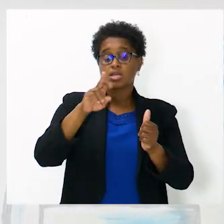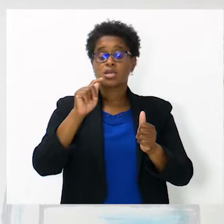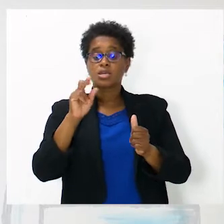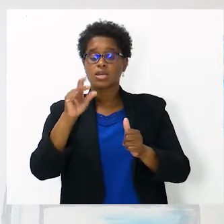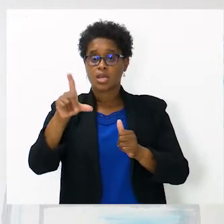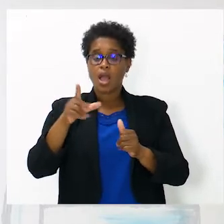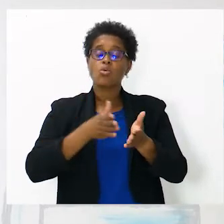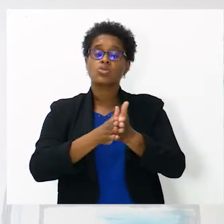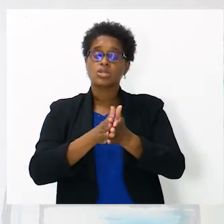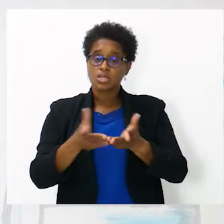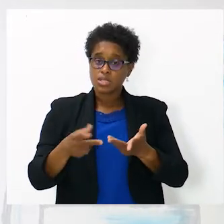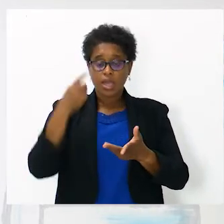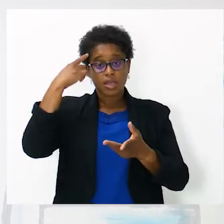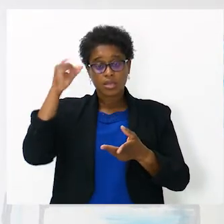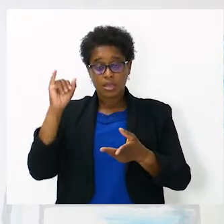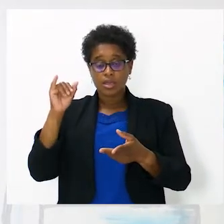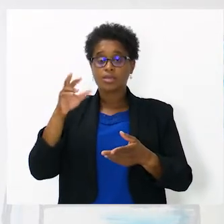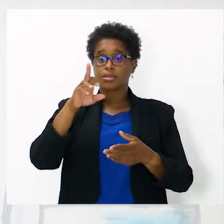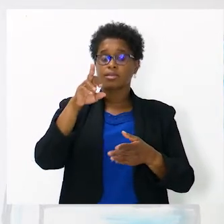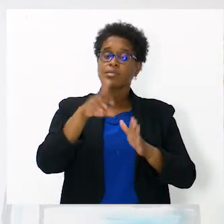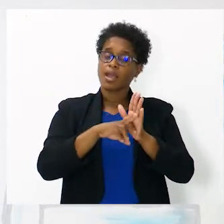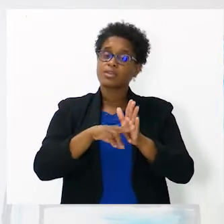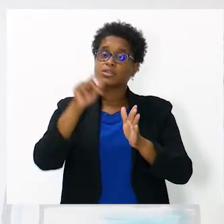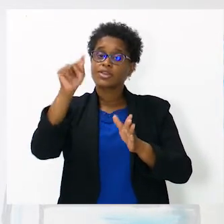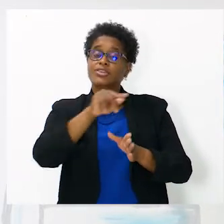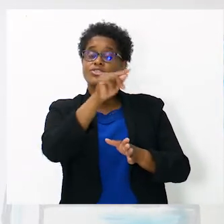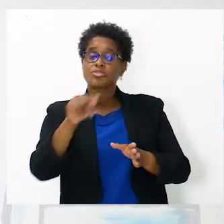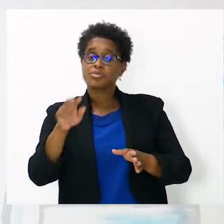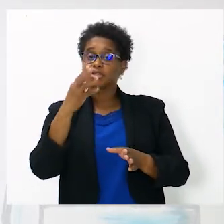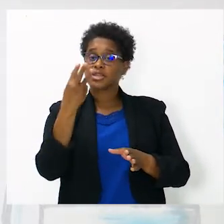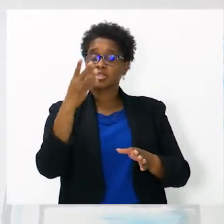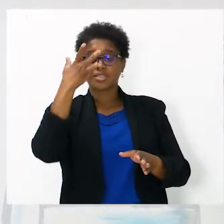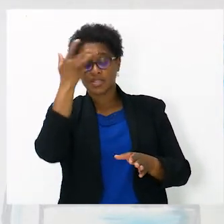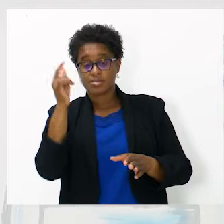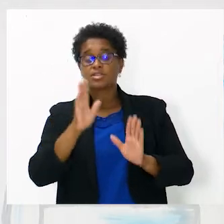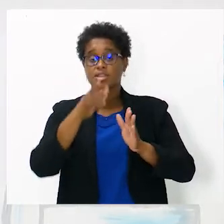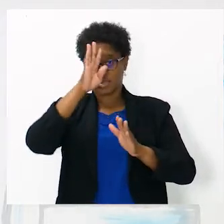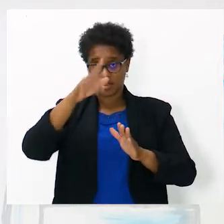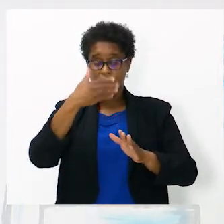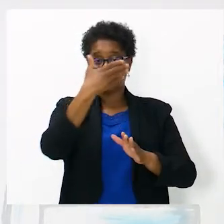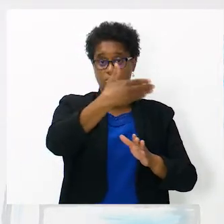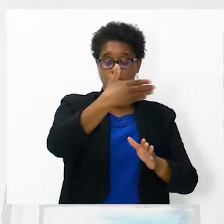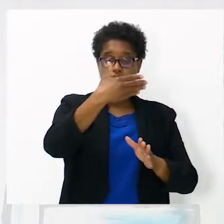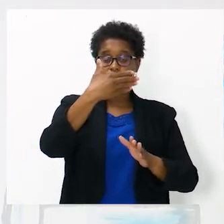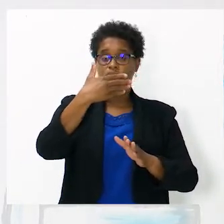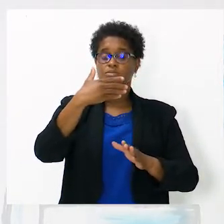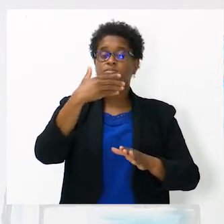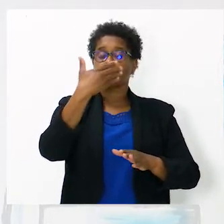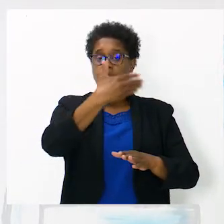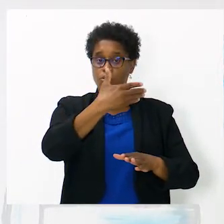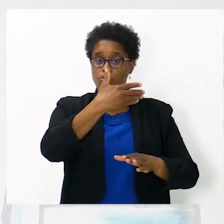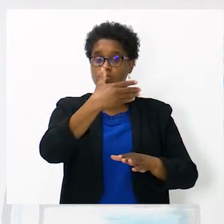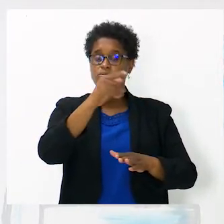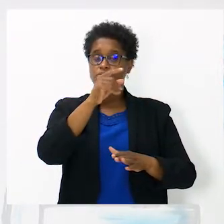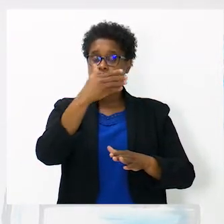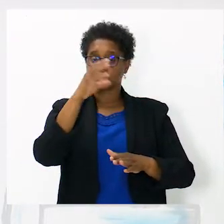real. Utilizem a ideia de regra de 3 simples, já sabem. 1 centímetro no mapa equivale